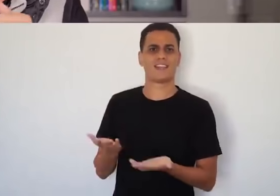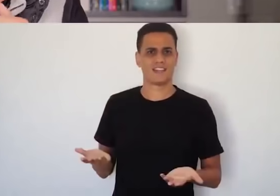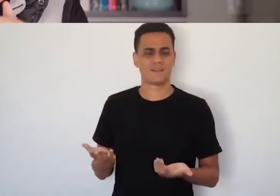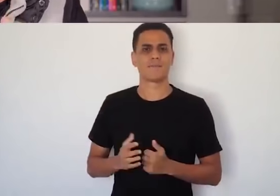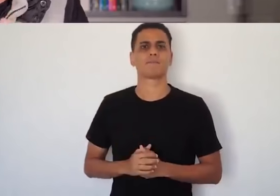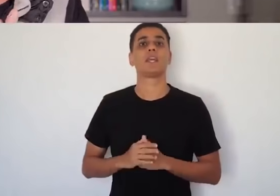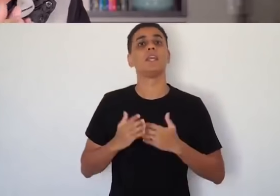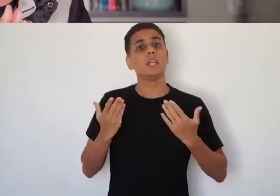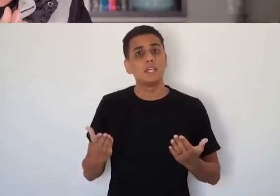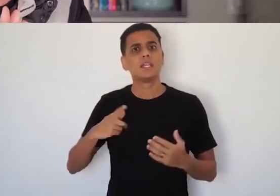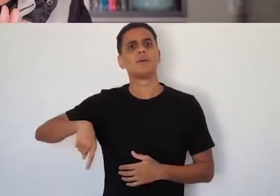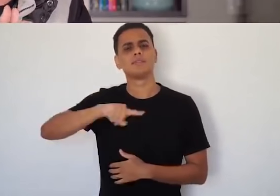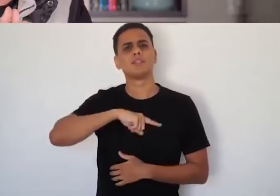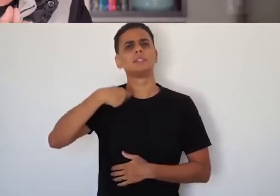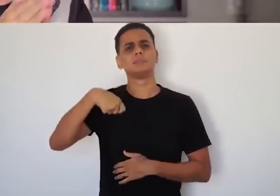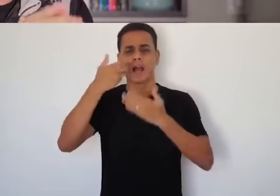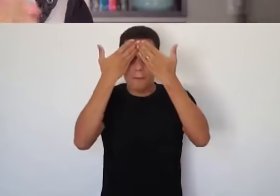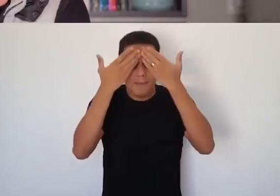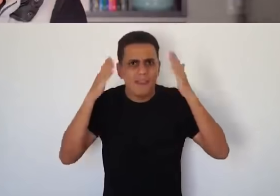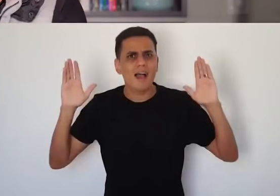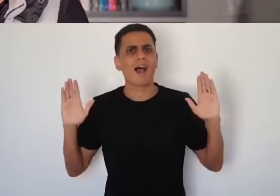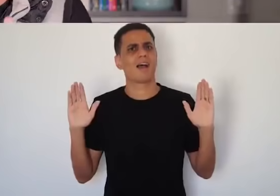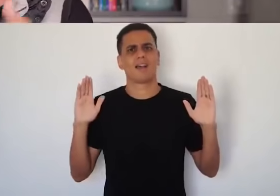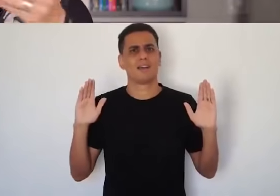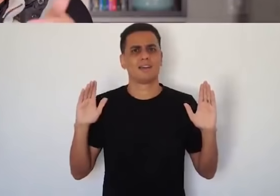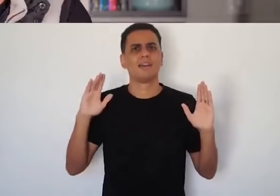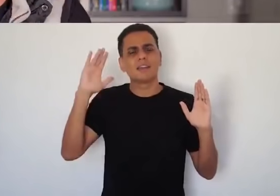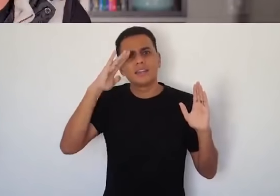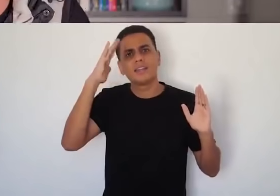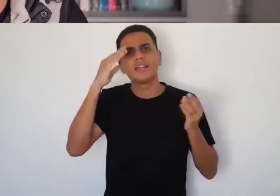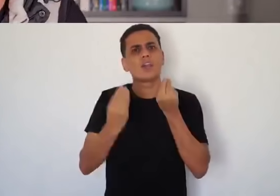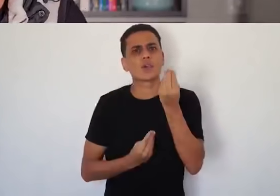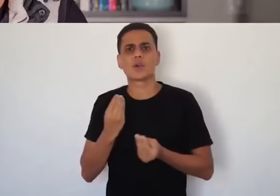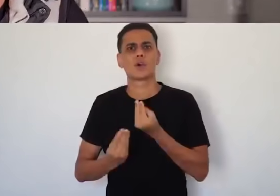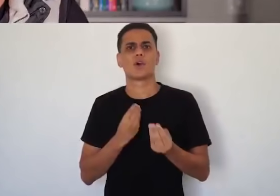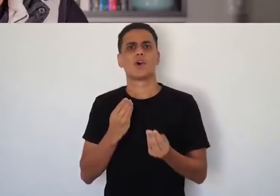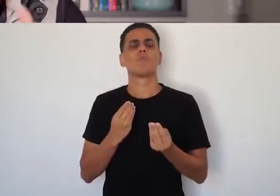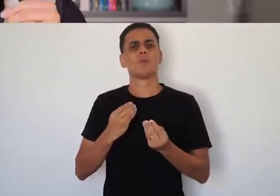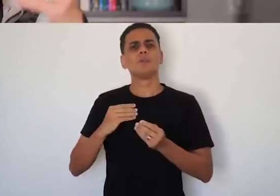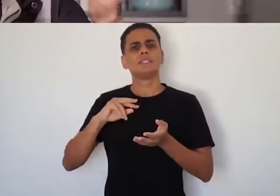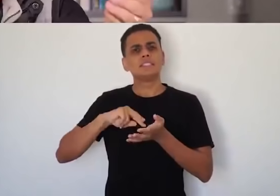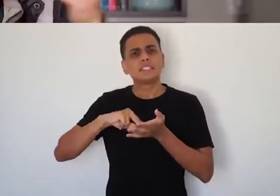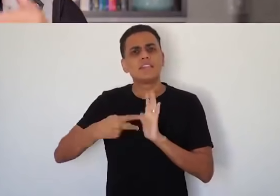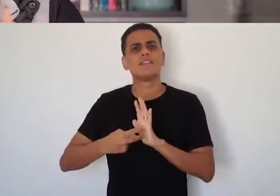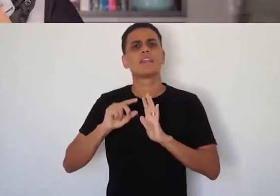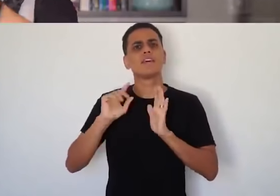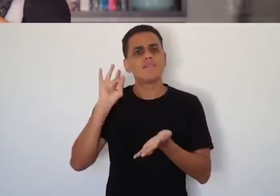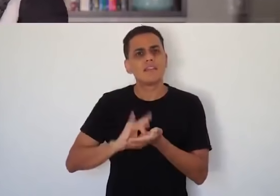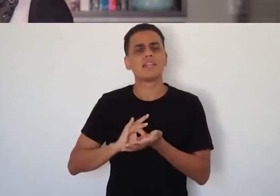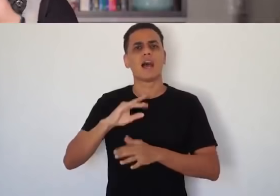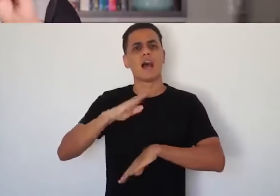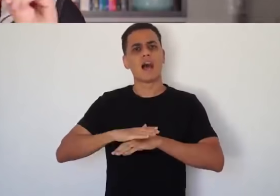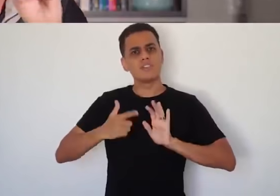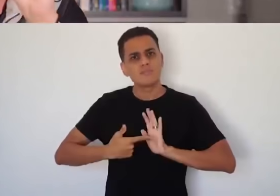perspectiva de nós não fazermos parcialidade no tratar das pessoas, no tratar um rico e no